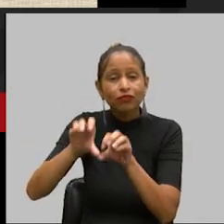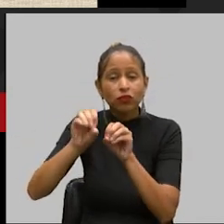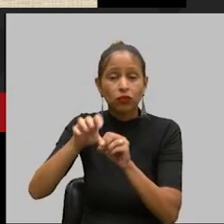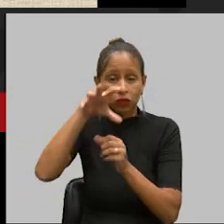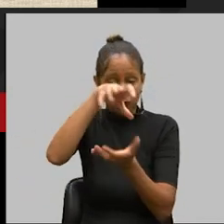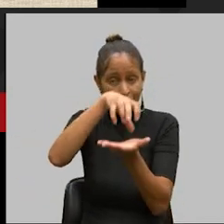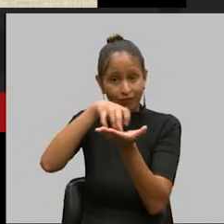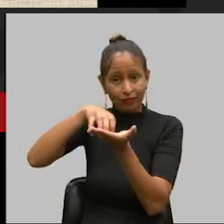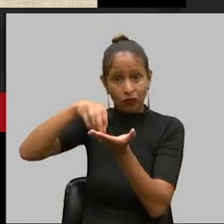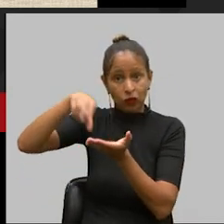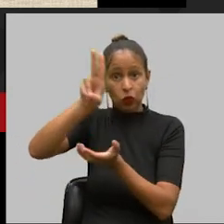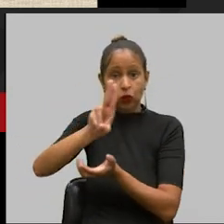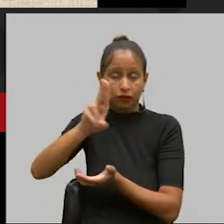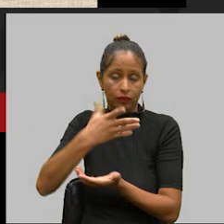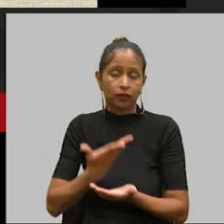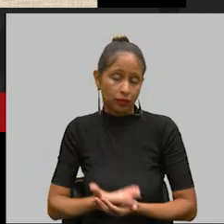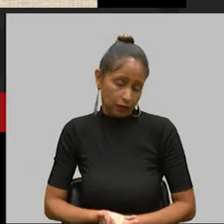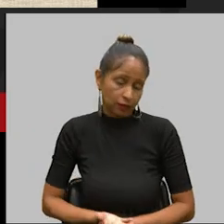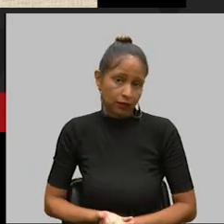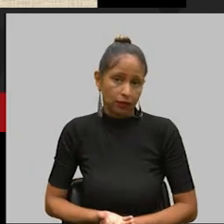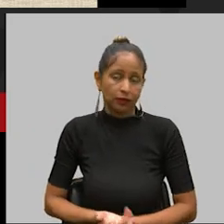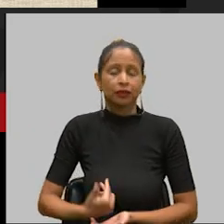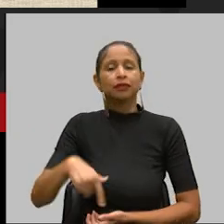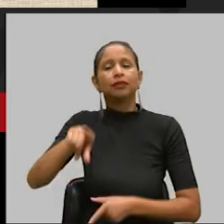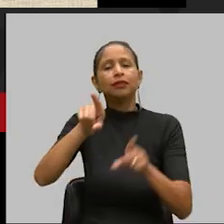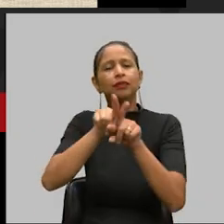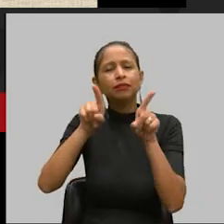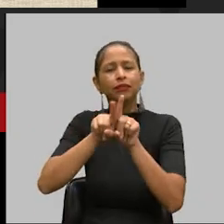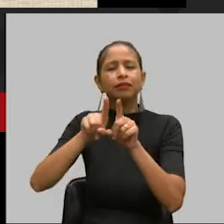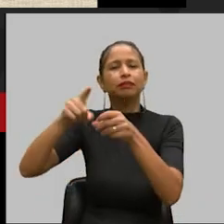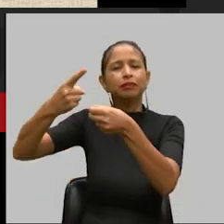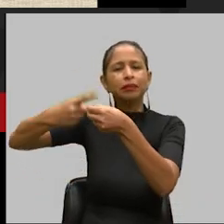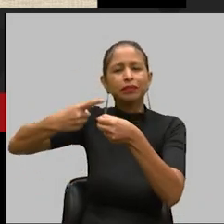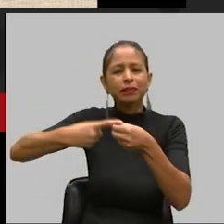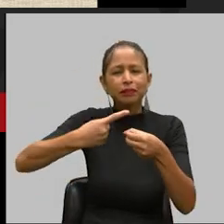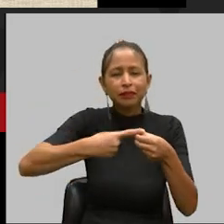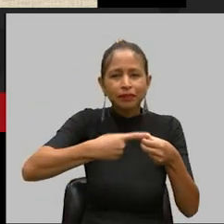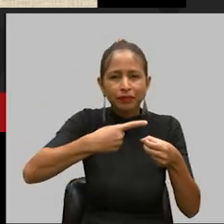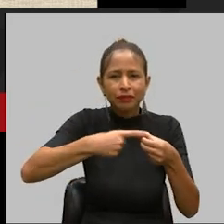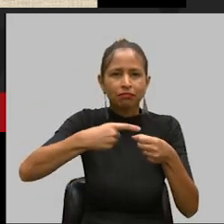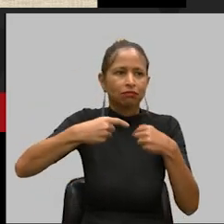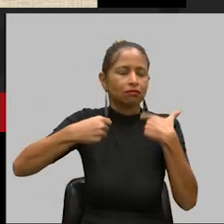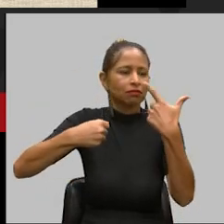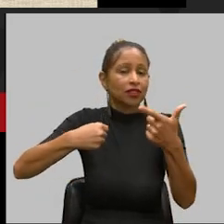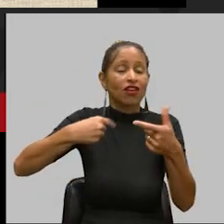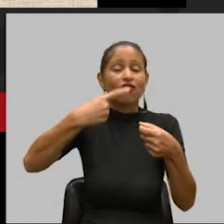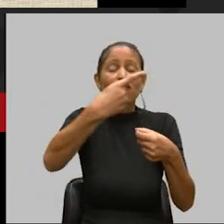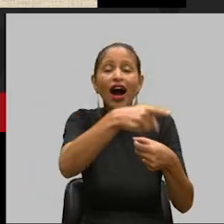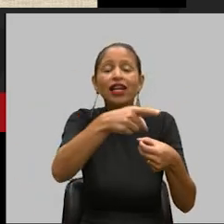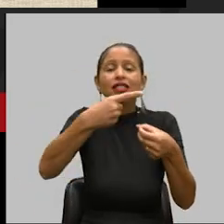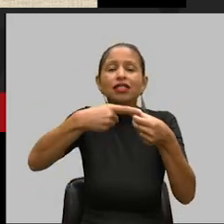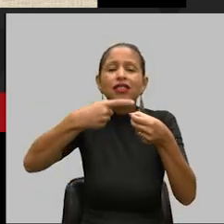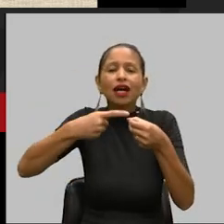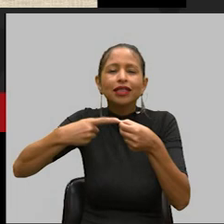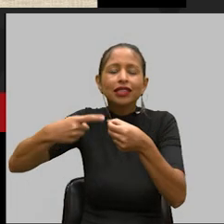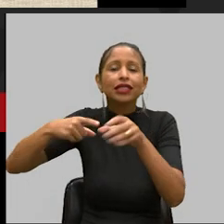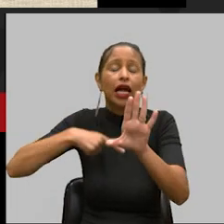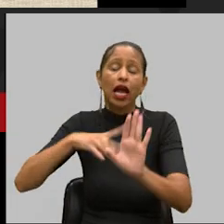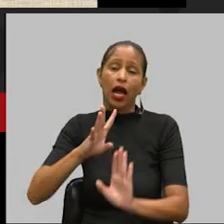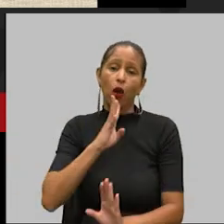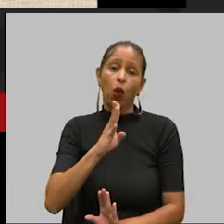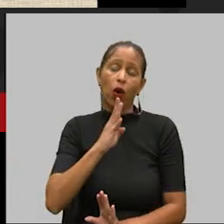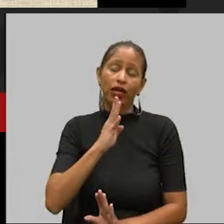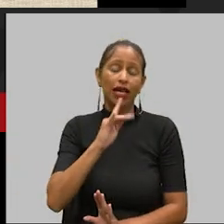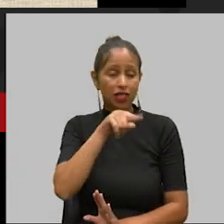Universidade né Eh tem também nos municípios né a gente tem vários municípios que tem eu conheço um